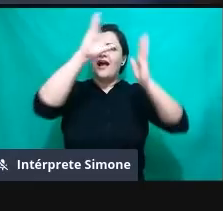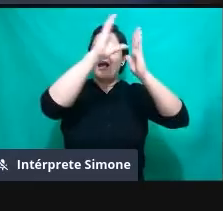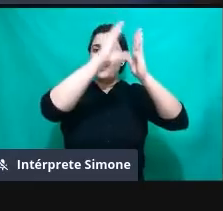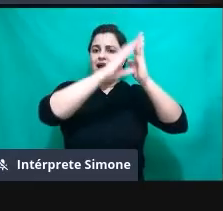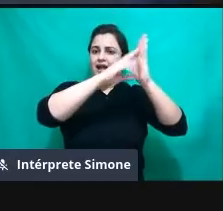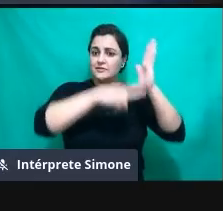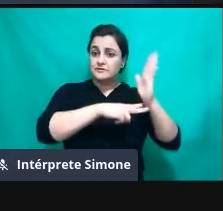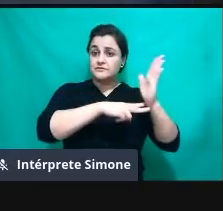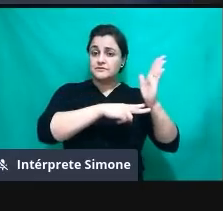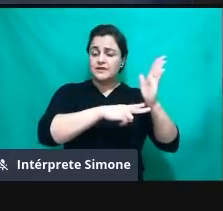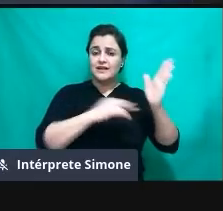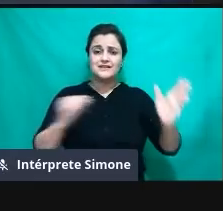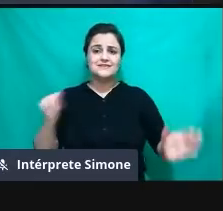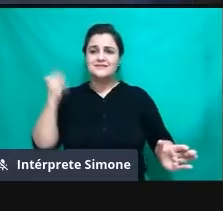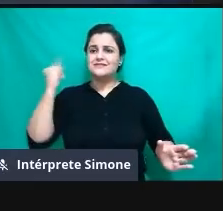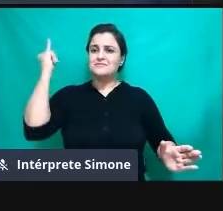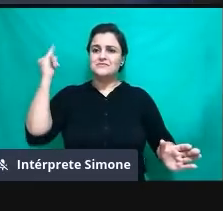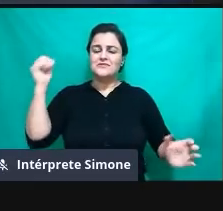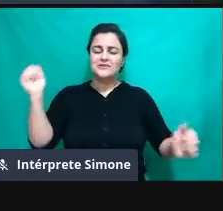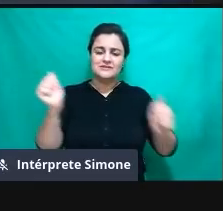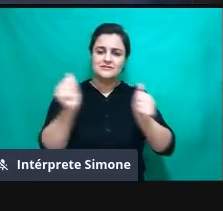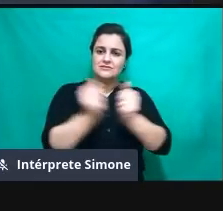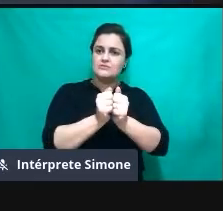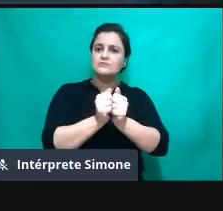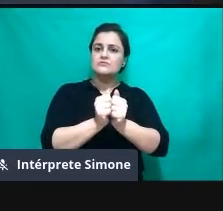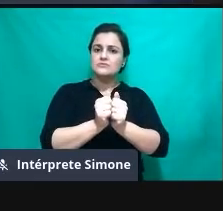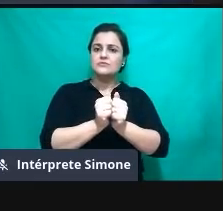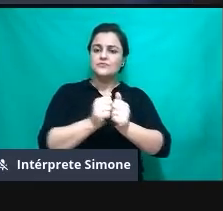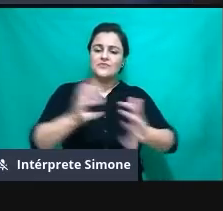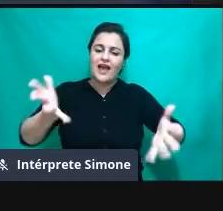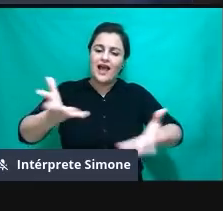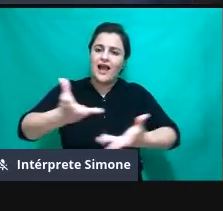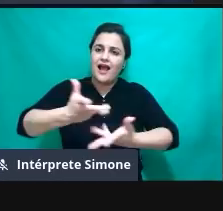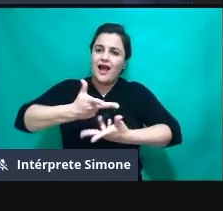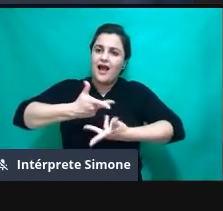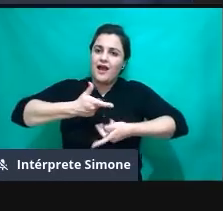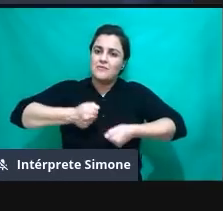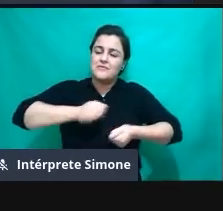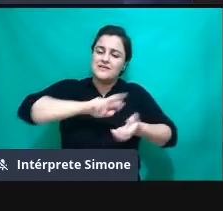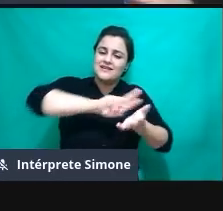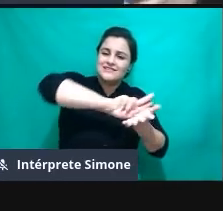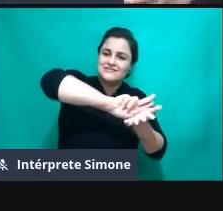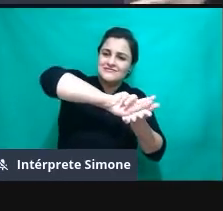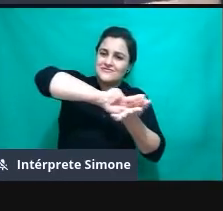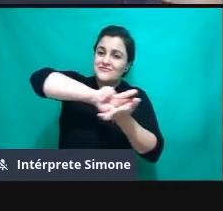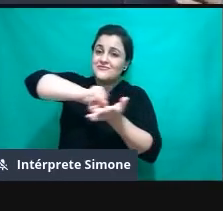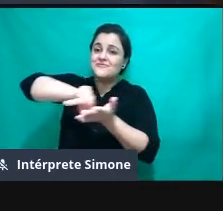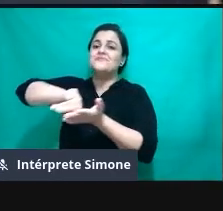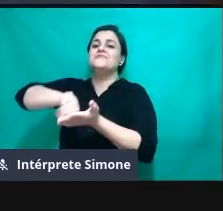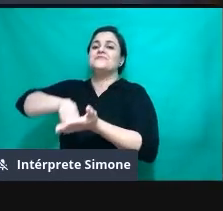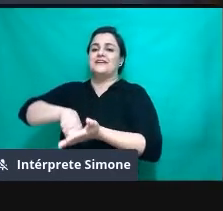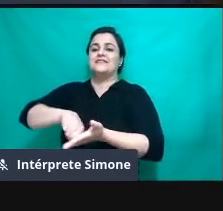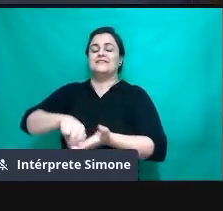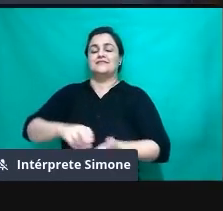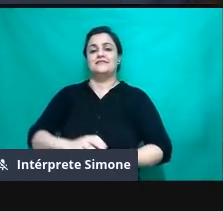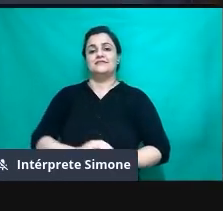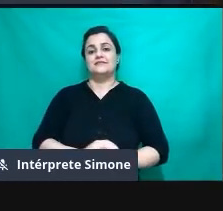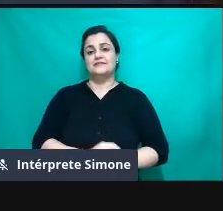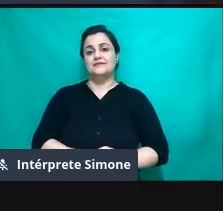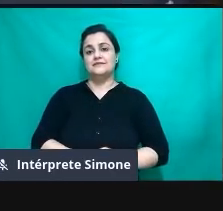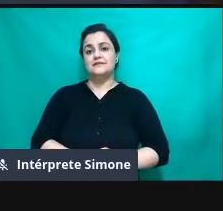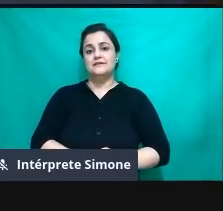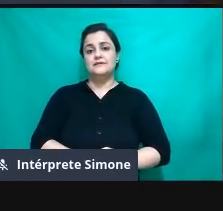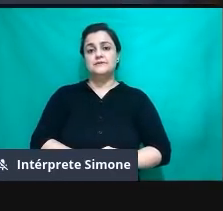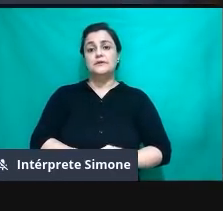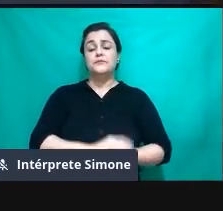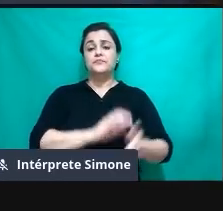outras habilidades, né? E os conhecimentos específicos, né? Que são aqueles conteúdos,